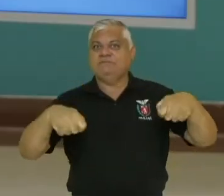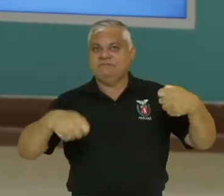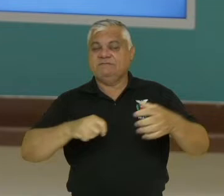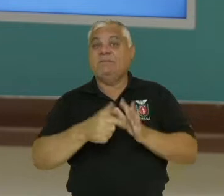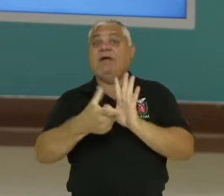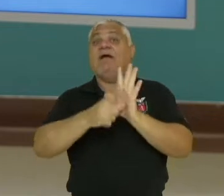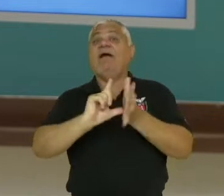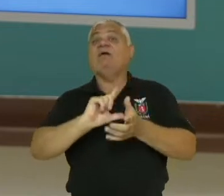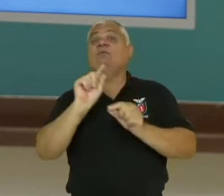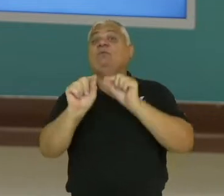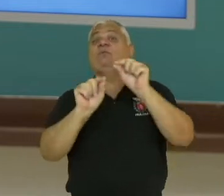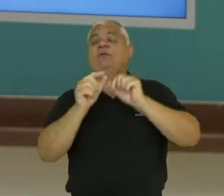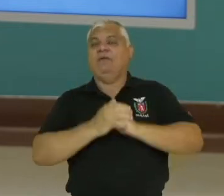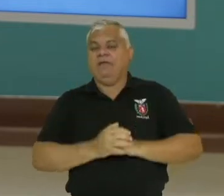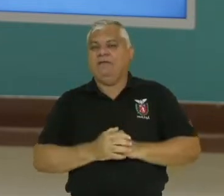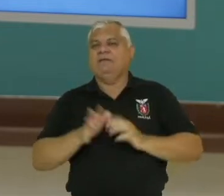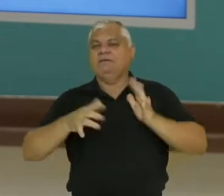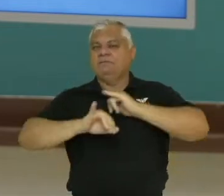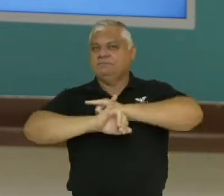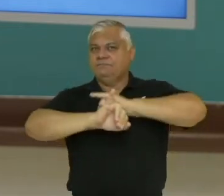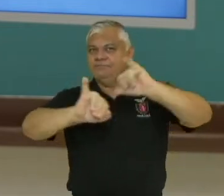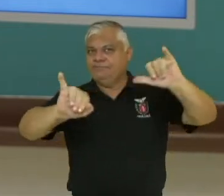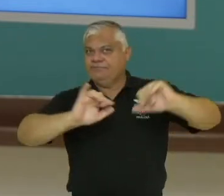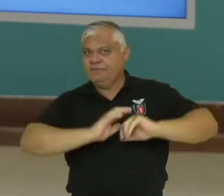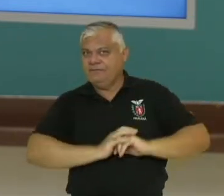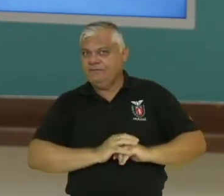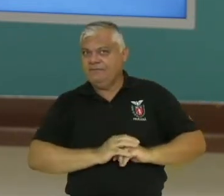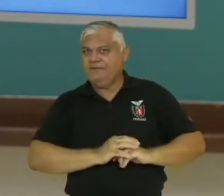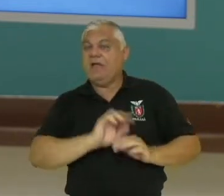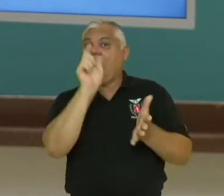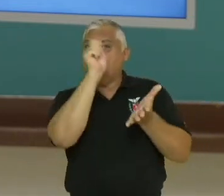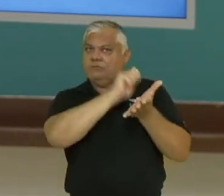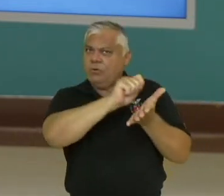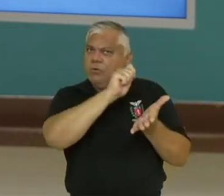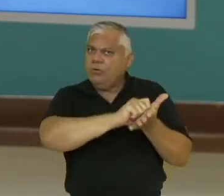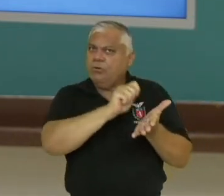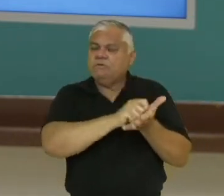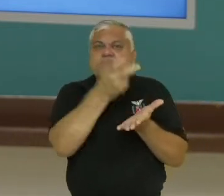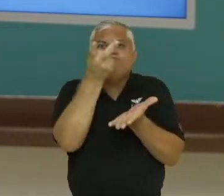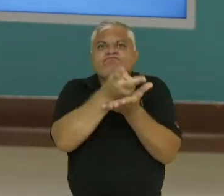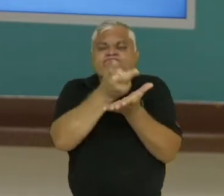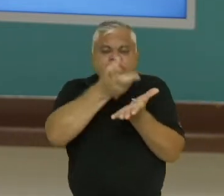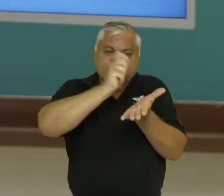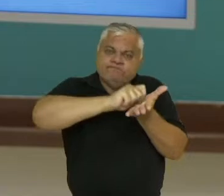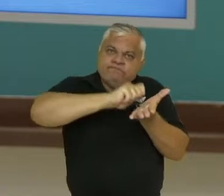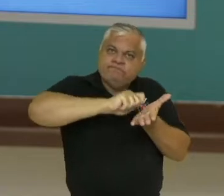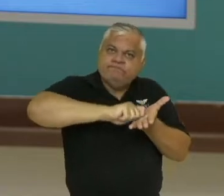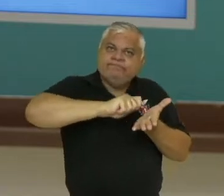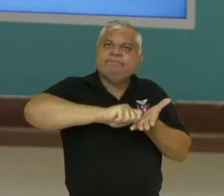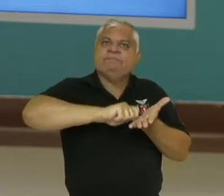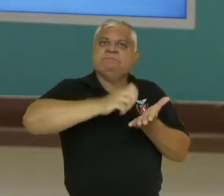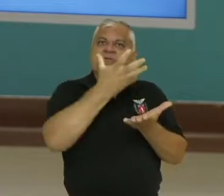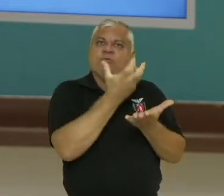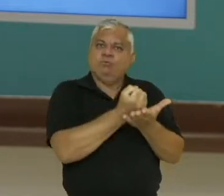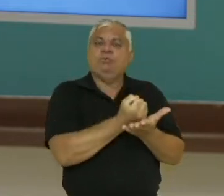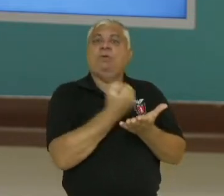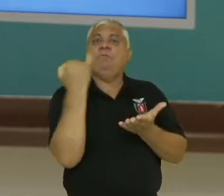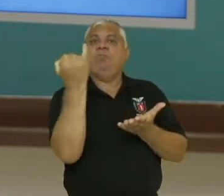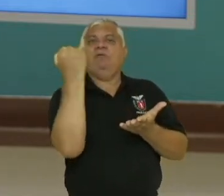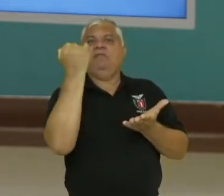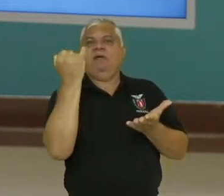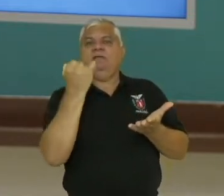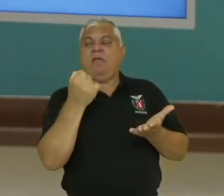antes disso, aquele recado de sempre. Anote, registre no seu caderno tudo o que você achar